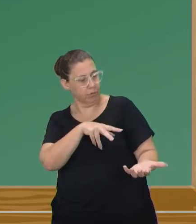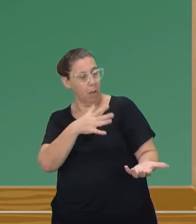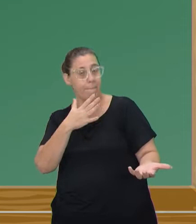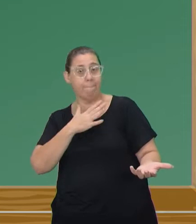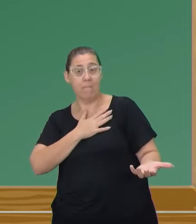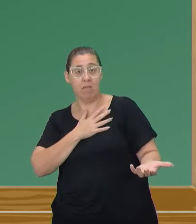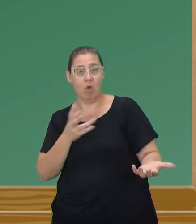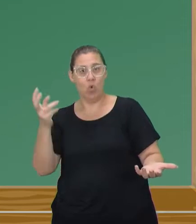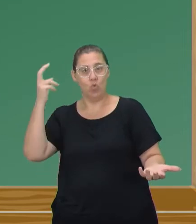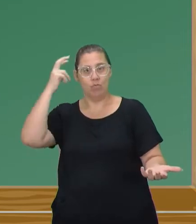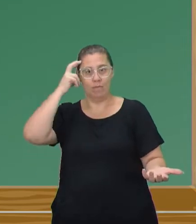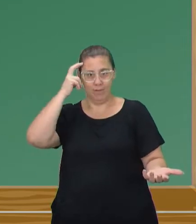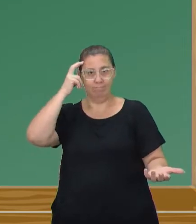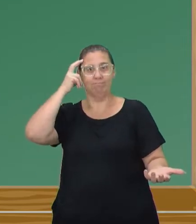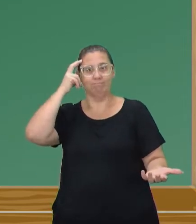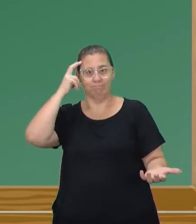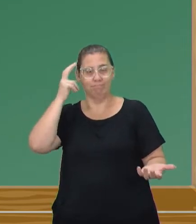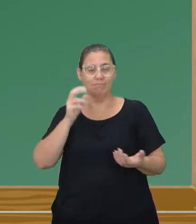minha cultura.